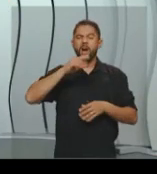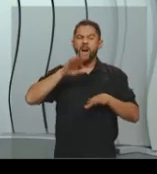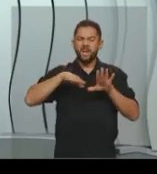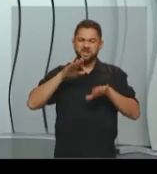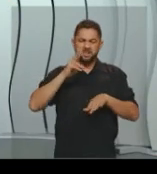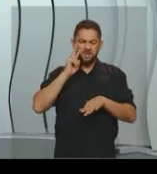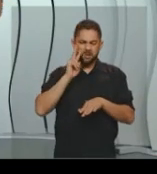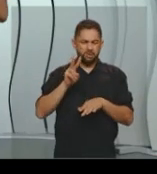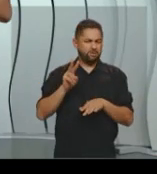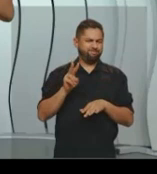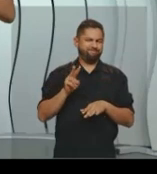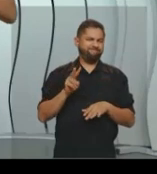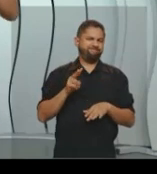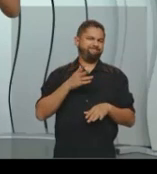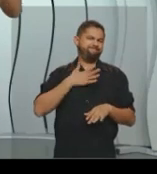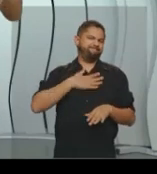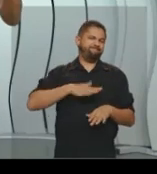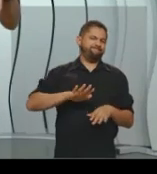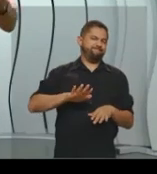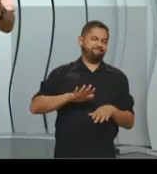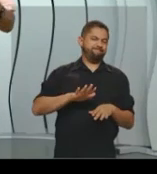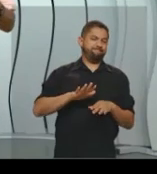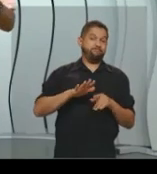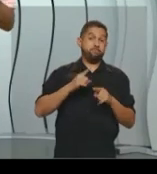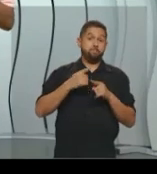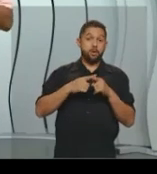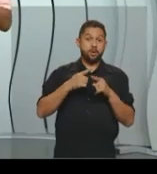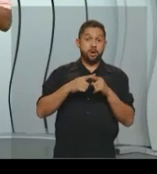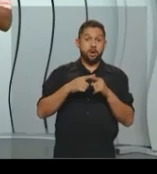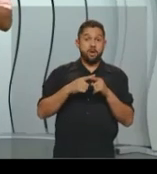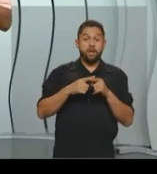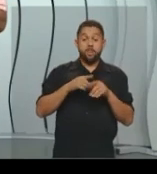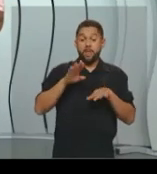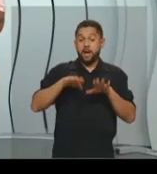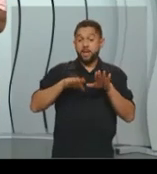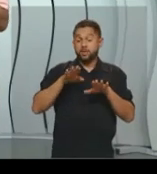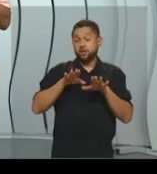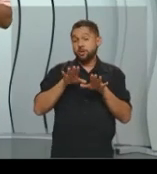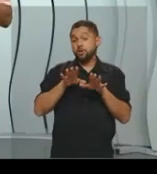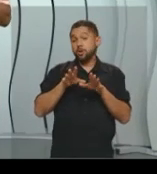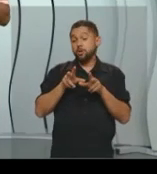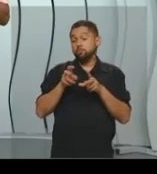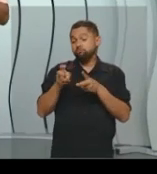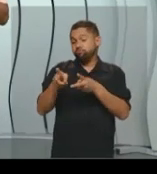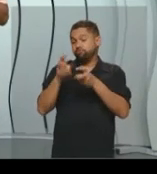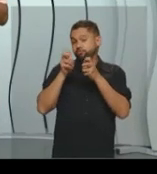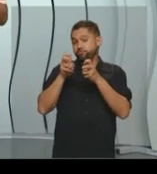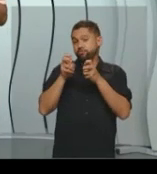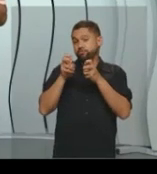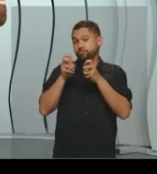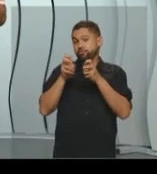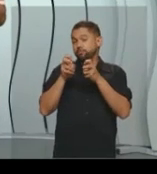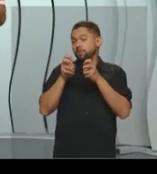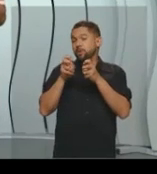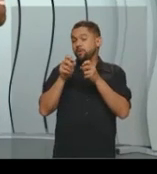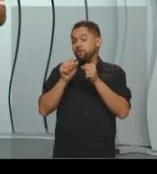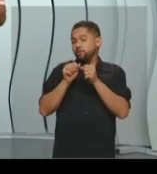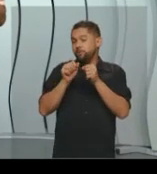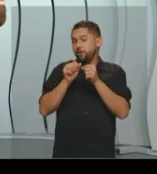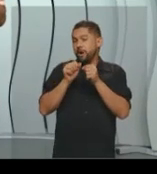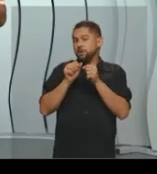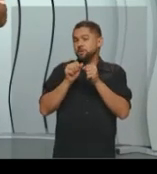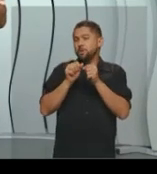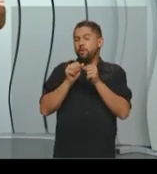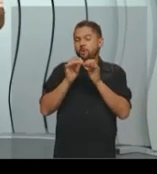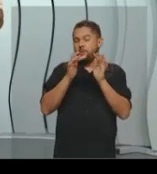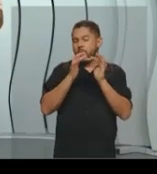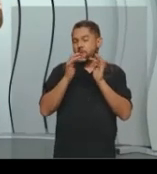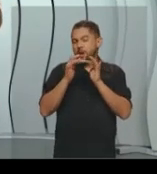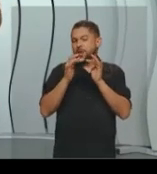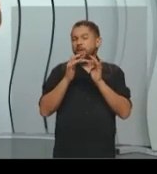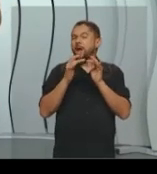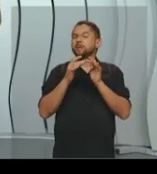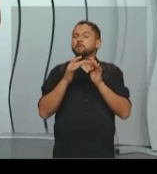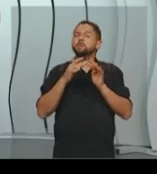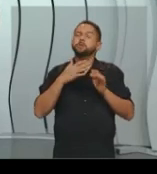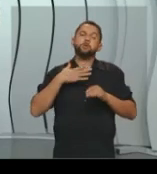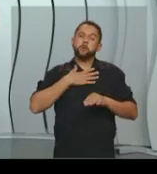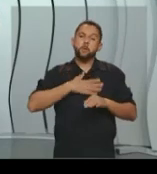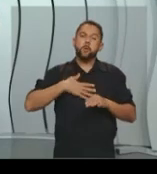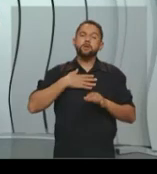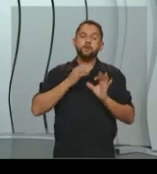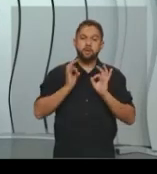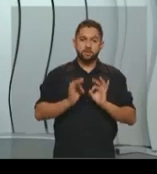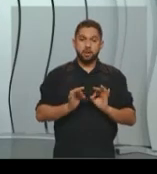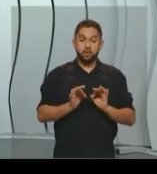da pessoa, você gosta da beleza em si e por isso, por tabela, você gosta daquela pessoa também. Interessante